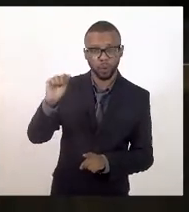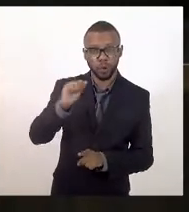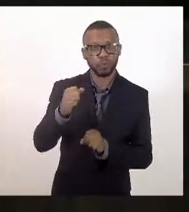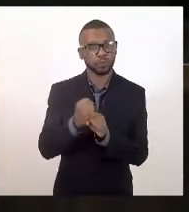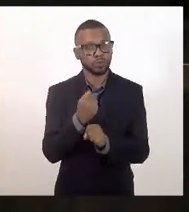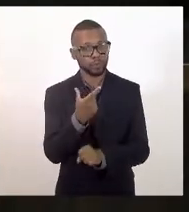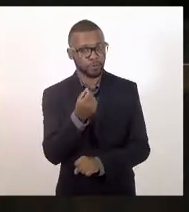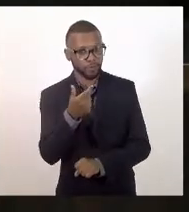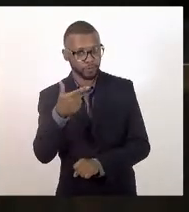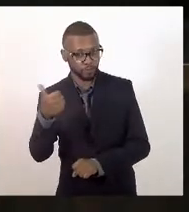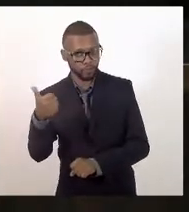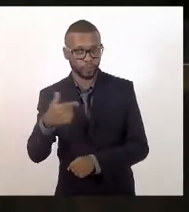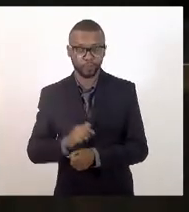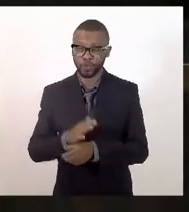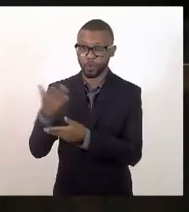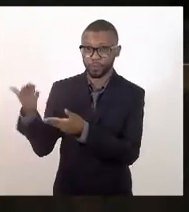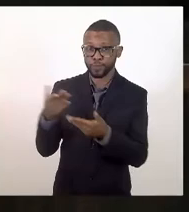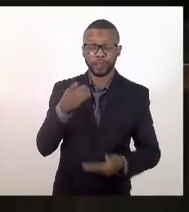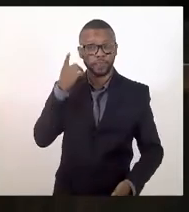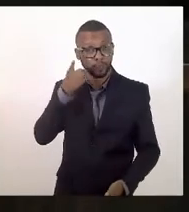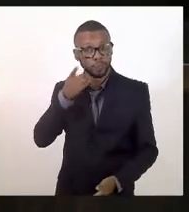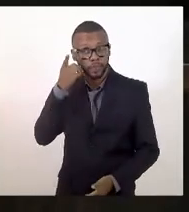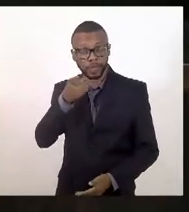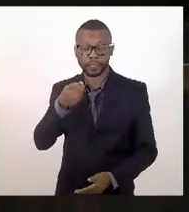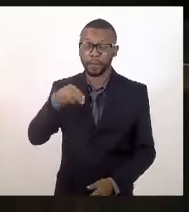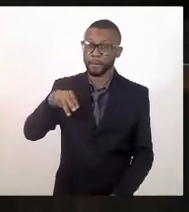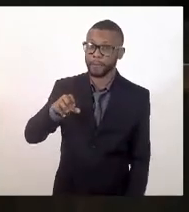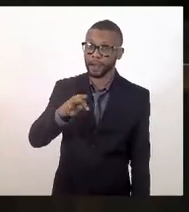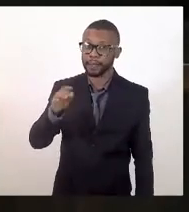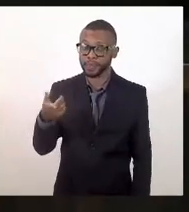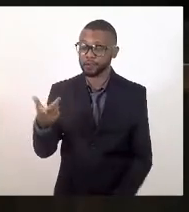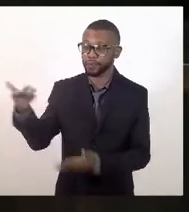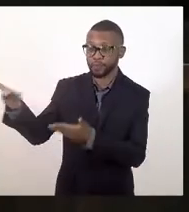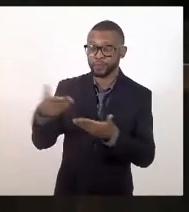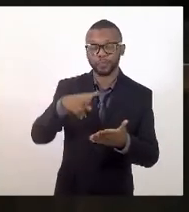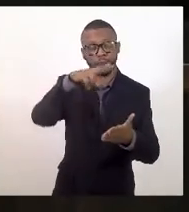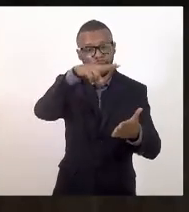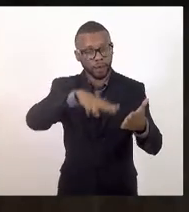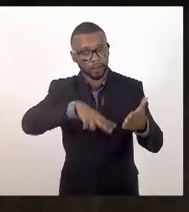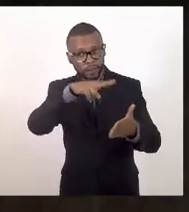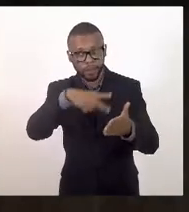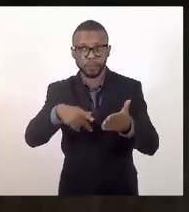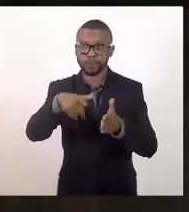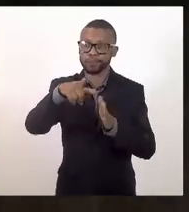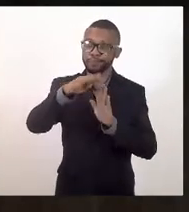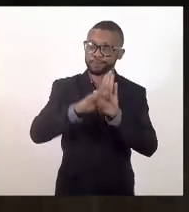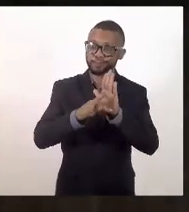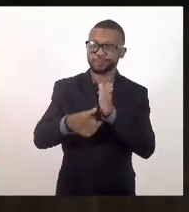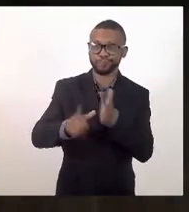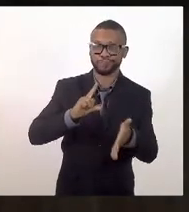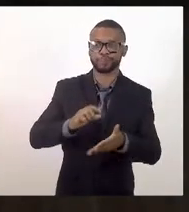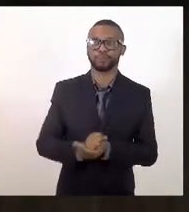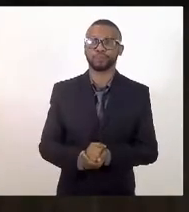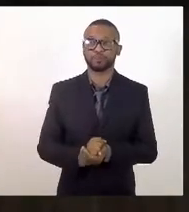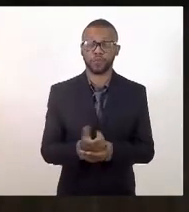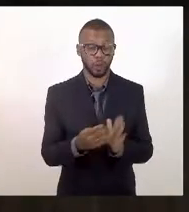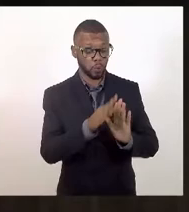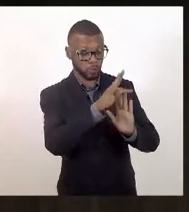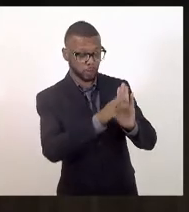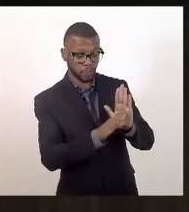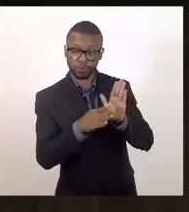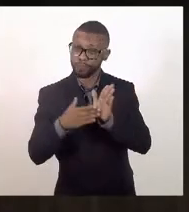A presidência convida a deputada Marta Rocha a fazer a leitura da ata da sessão anterior. A ata reflete com exatidão o ocorrido